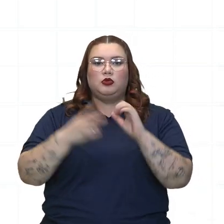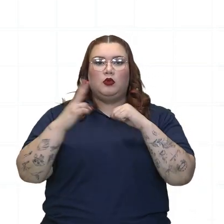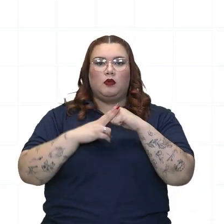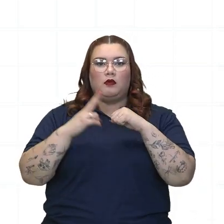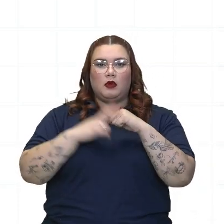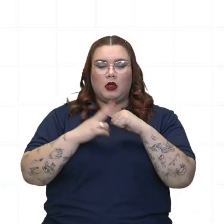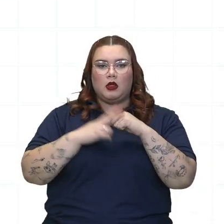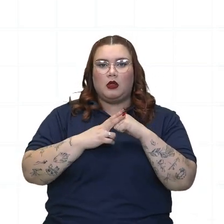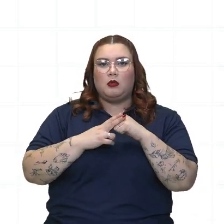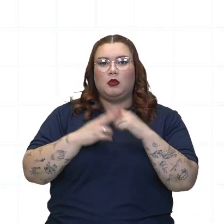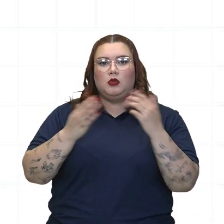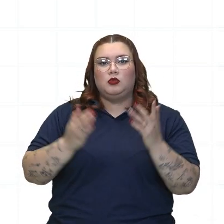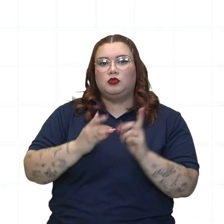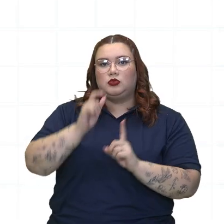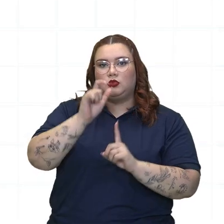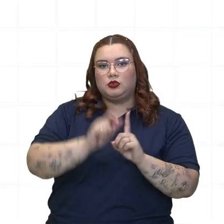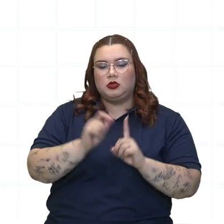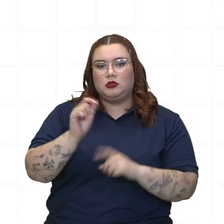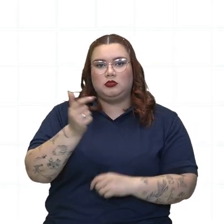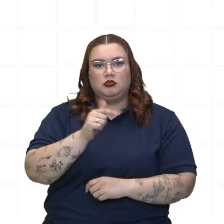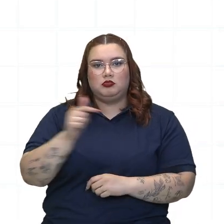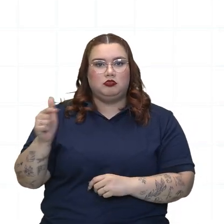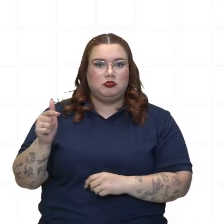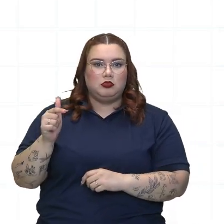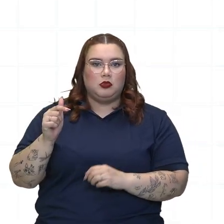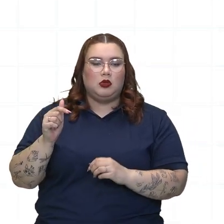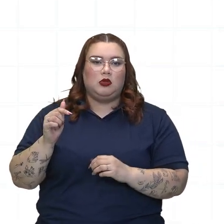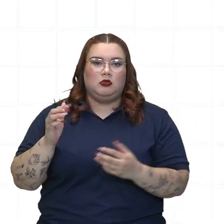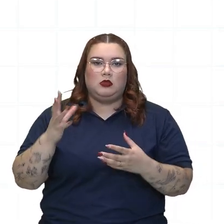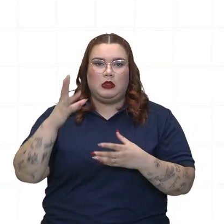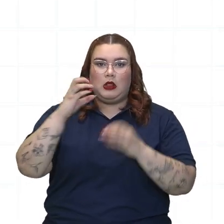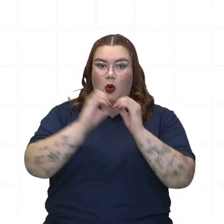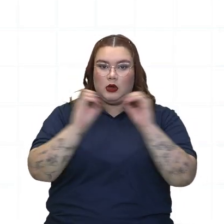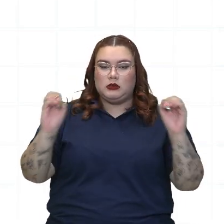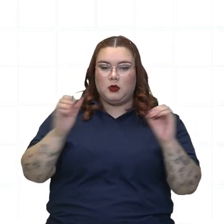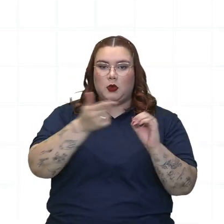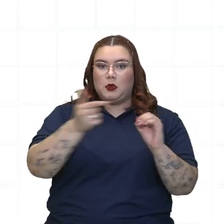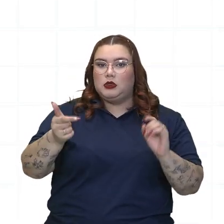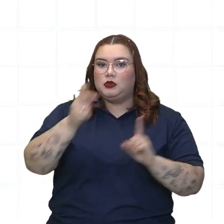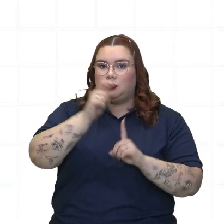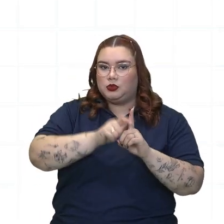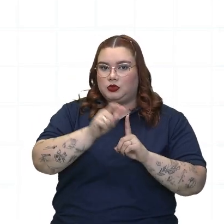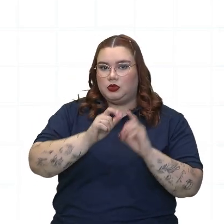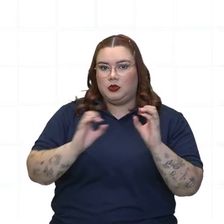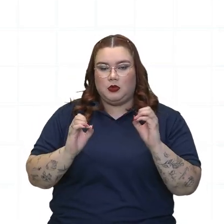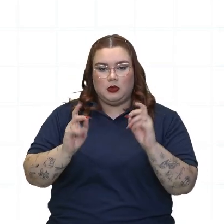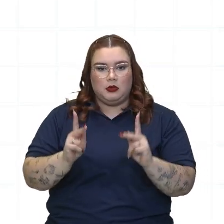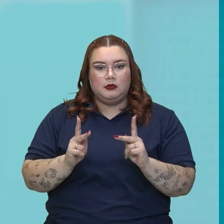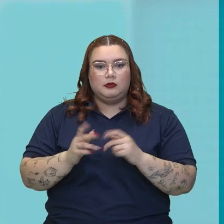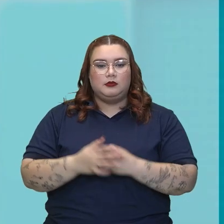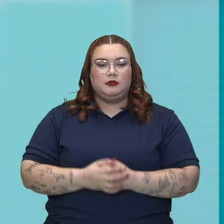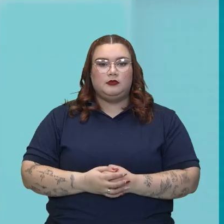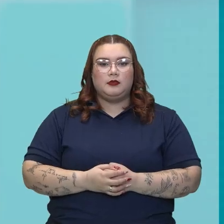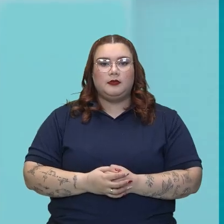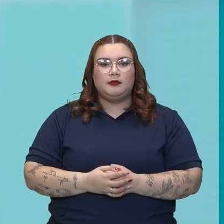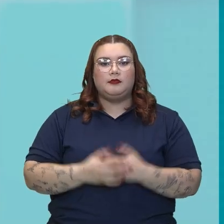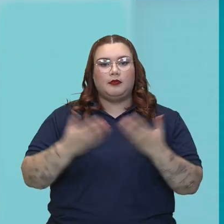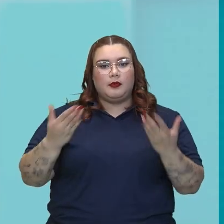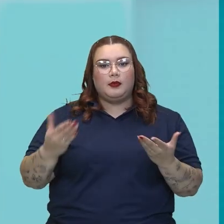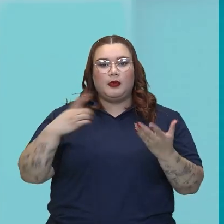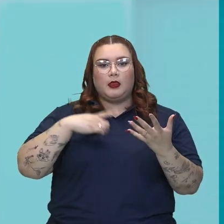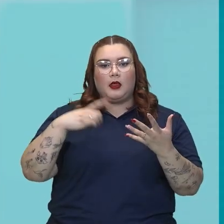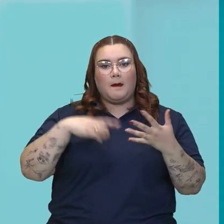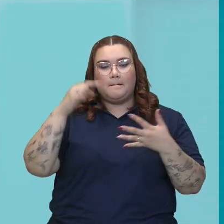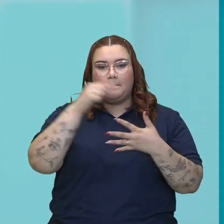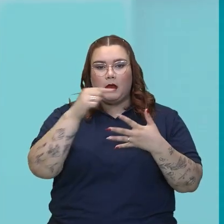e aí o sujeito é inexistente ou a oração é sem sujeito, como a gente pode dizer, tá bom? Então, pessoal, existem os casos